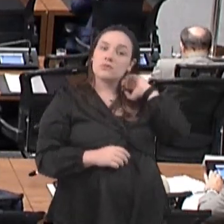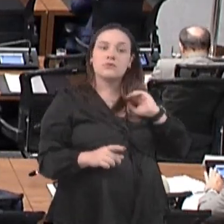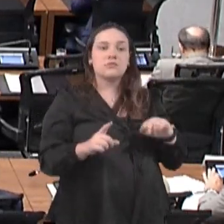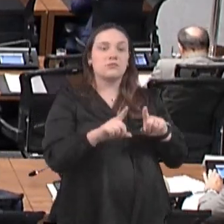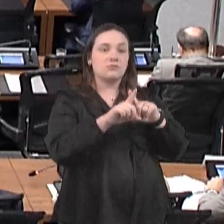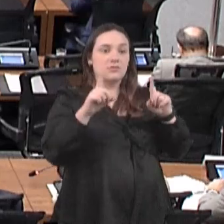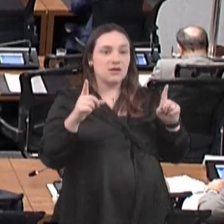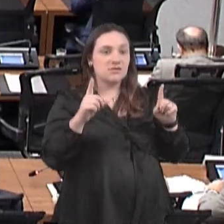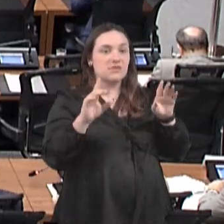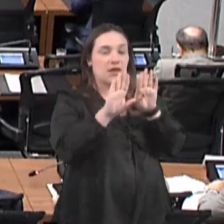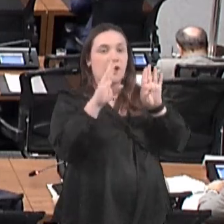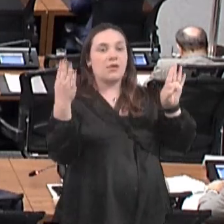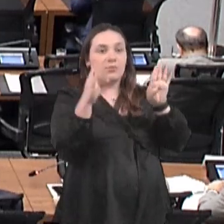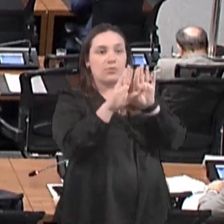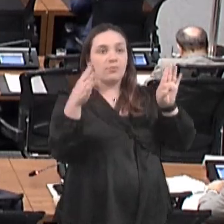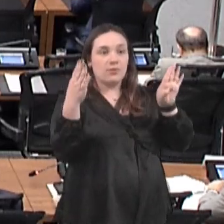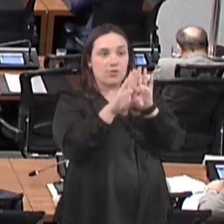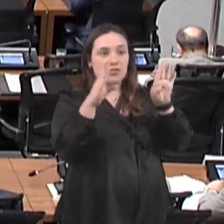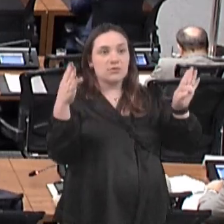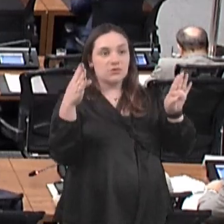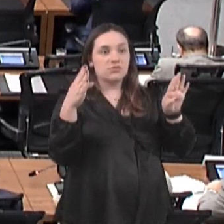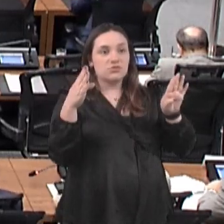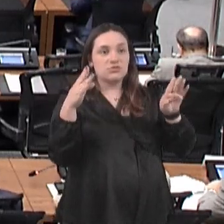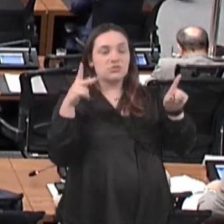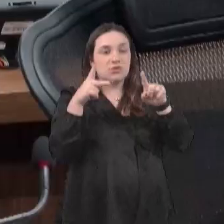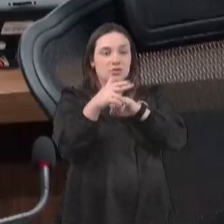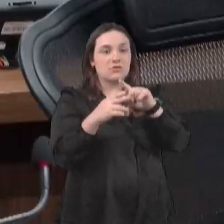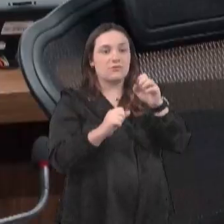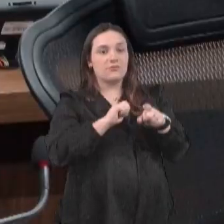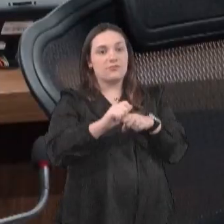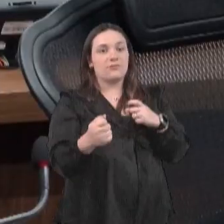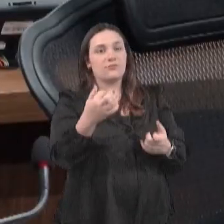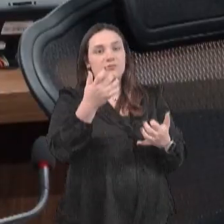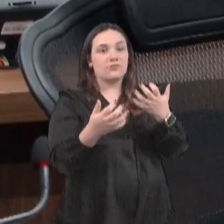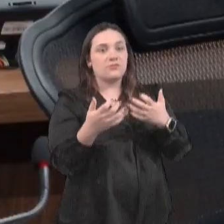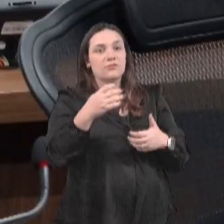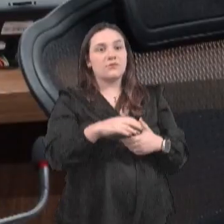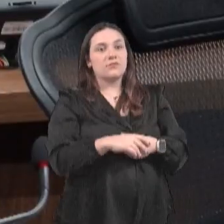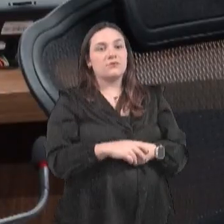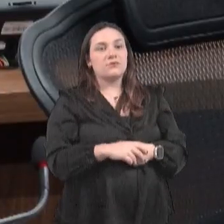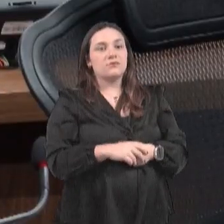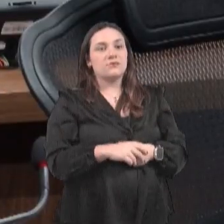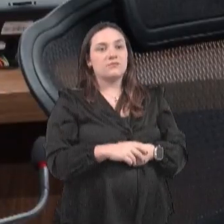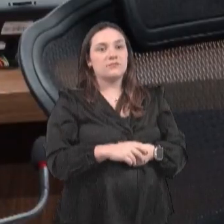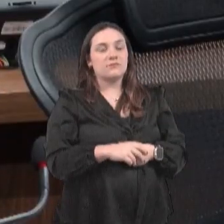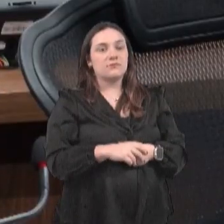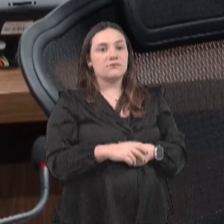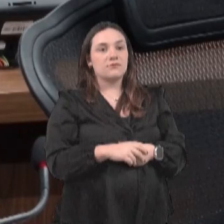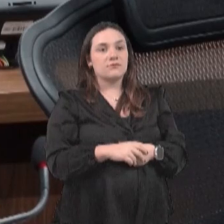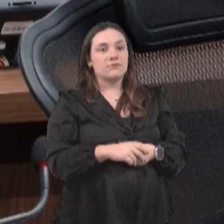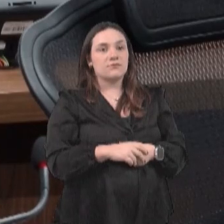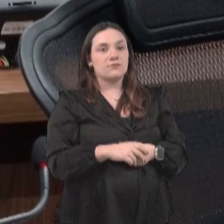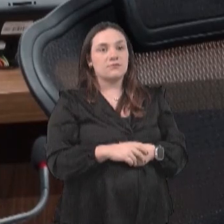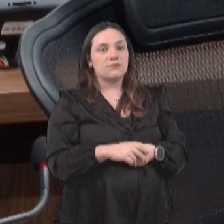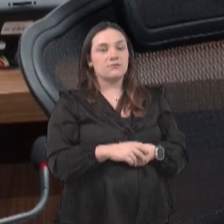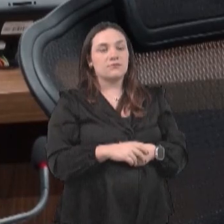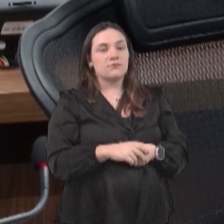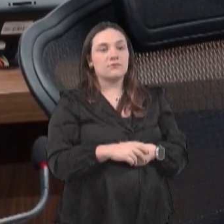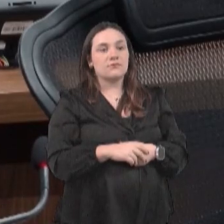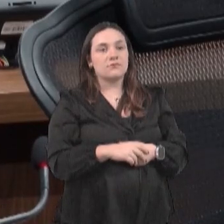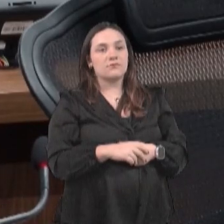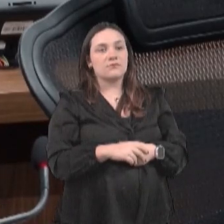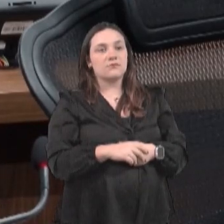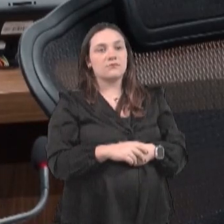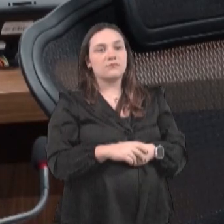de corta-fogo, que é a porta de socorro, os condôminos iam descendo e colocando o extintor nas portas para